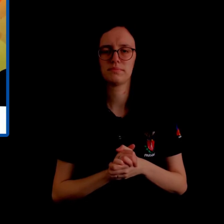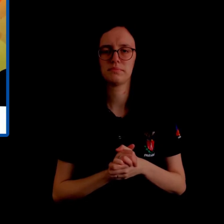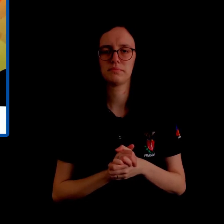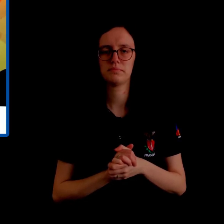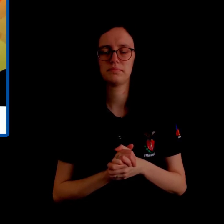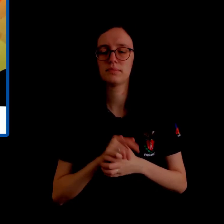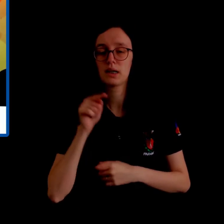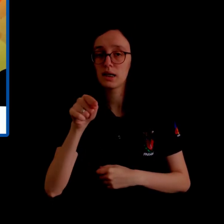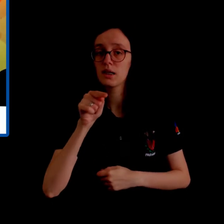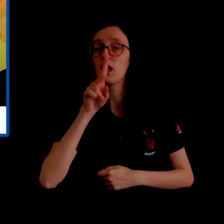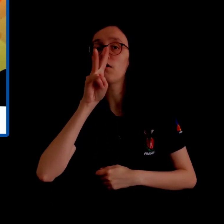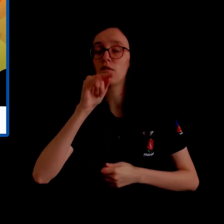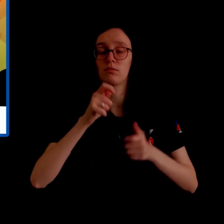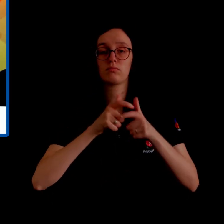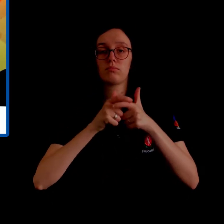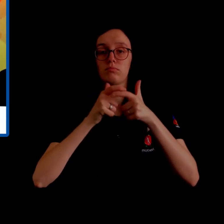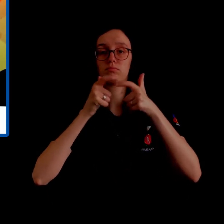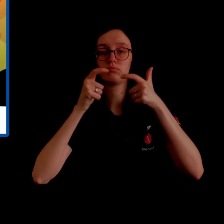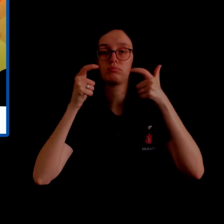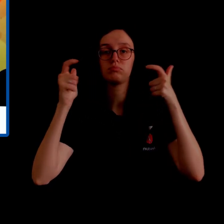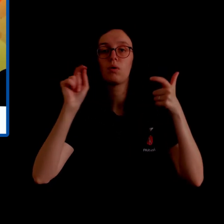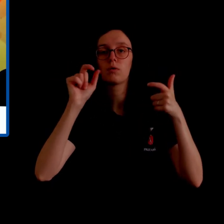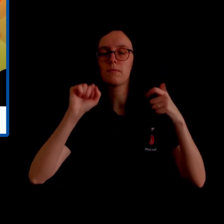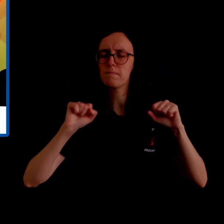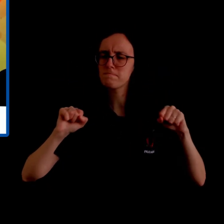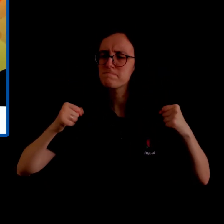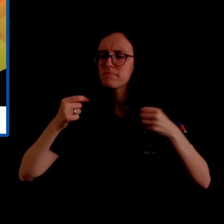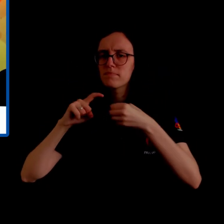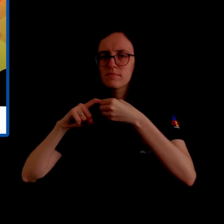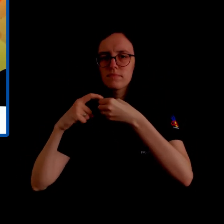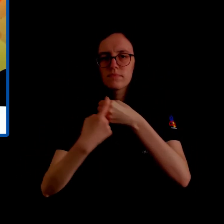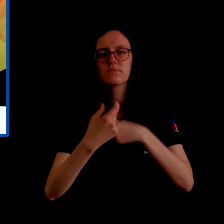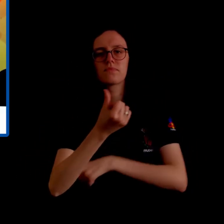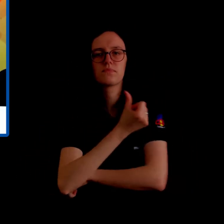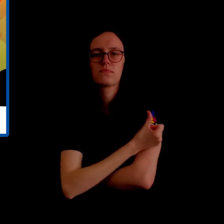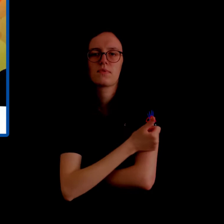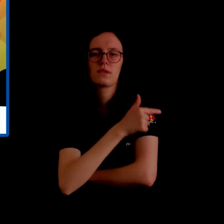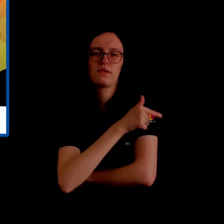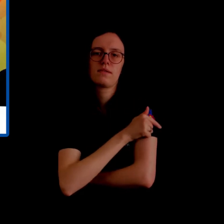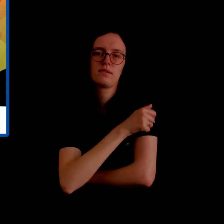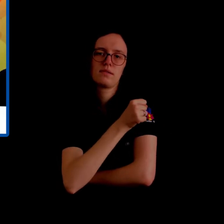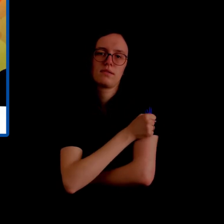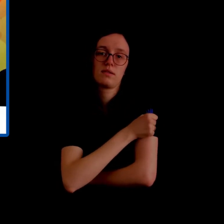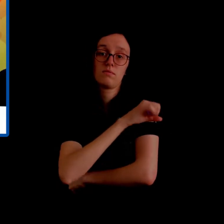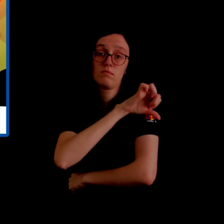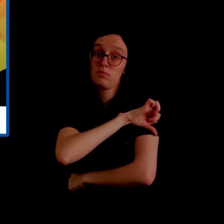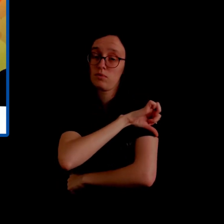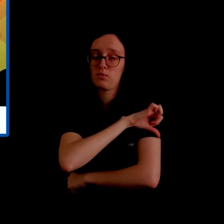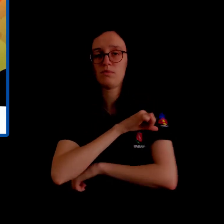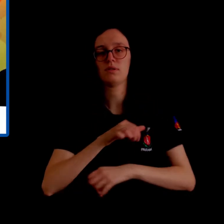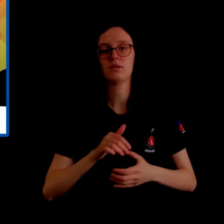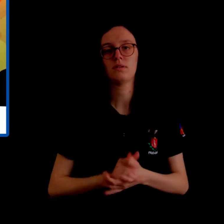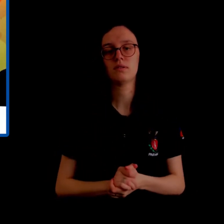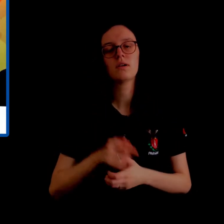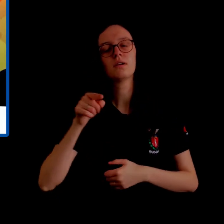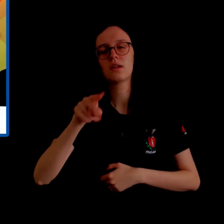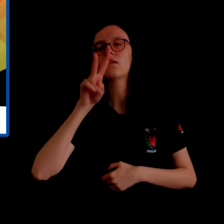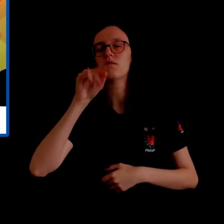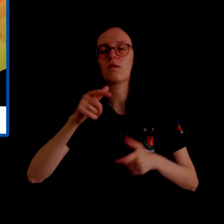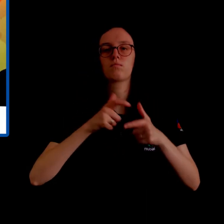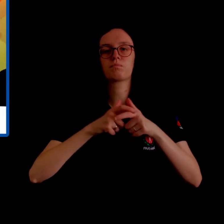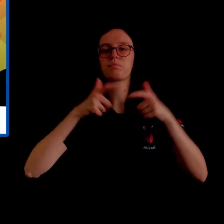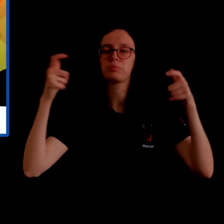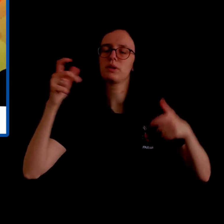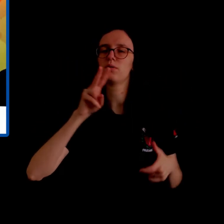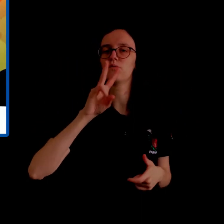Isso vai aumentar o engajamento do 6º, 7º, 8º e 9º ano. Isso vai aumentar o